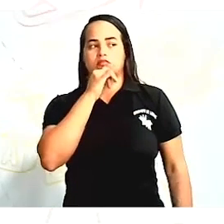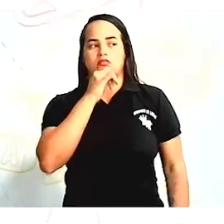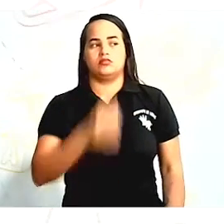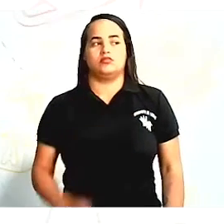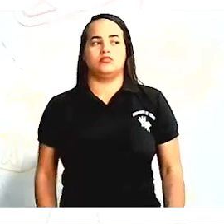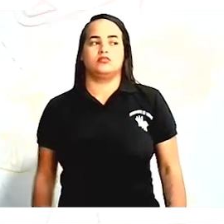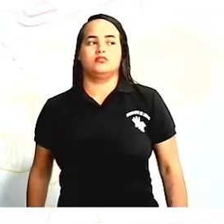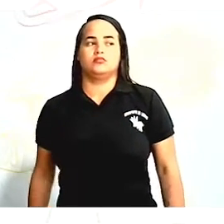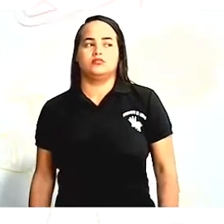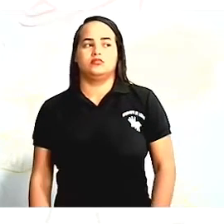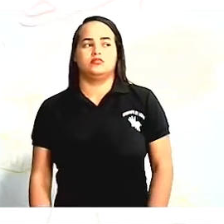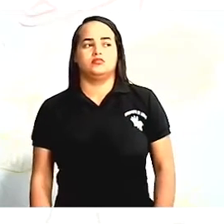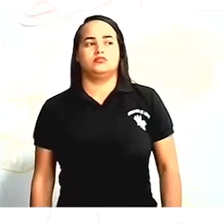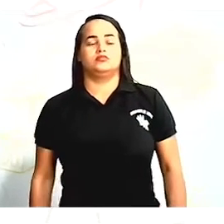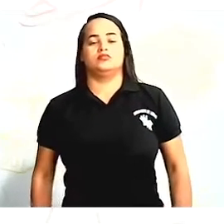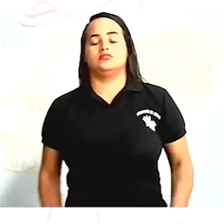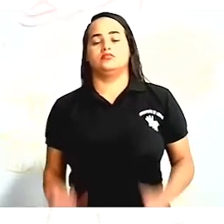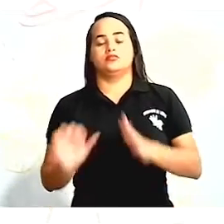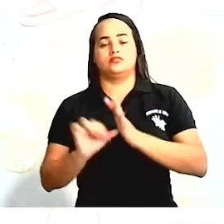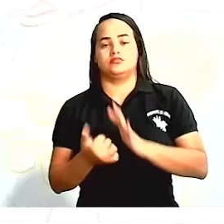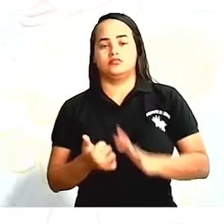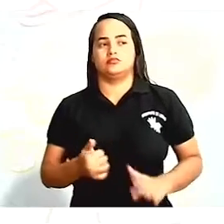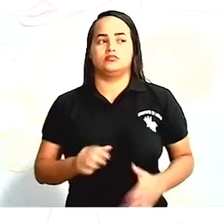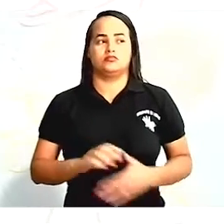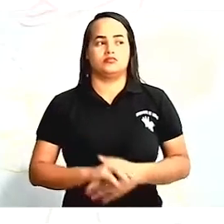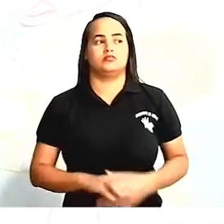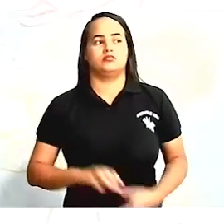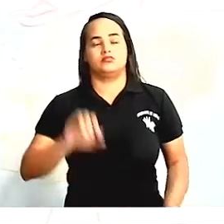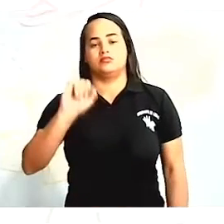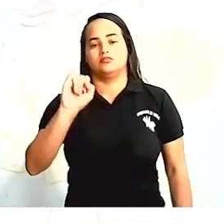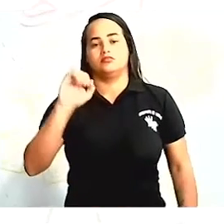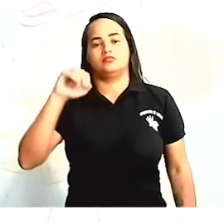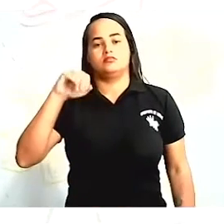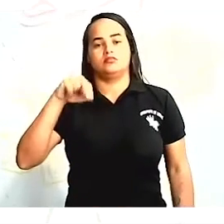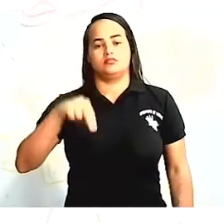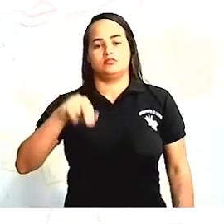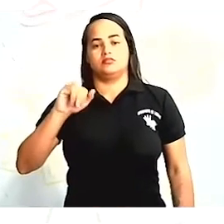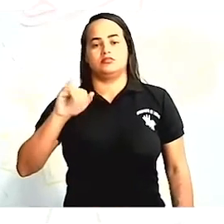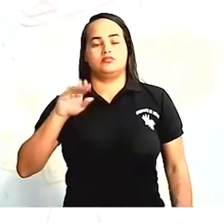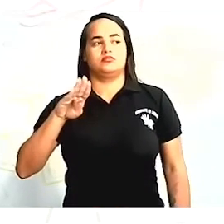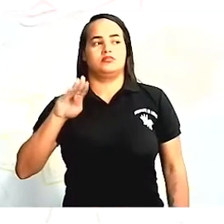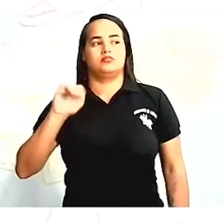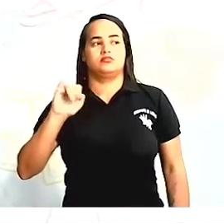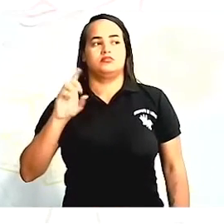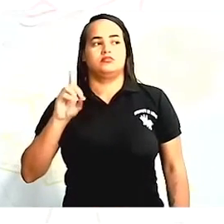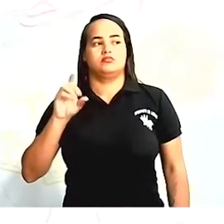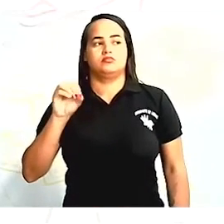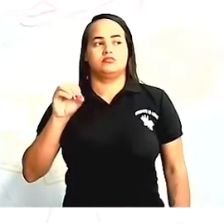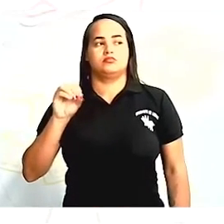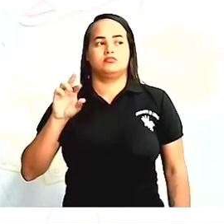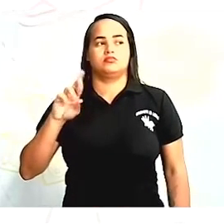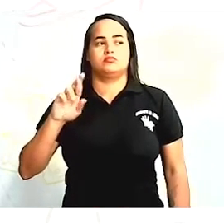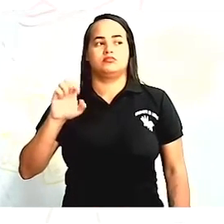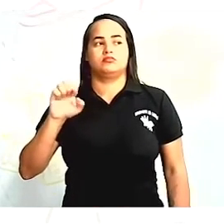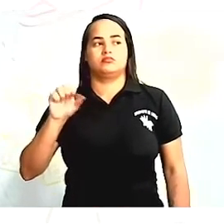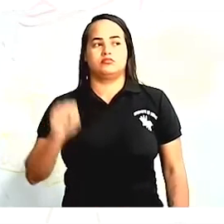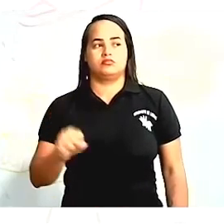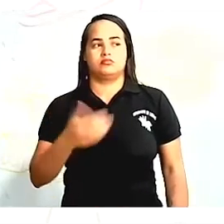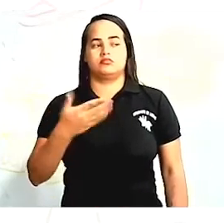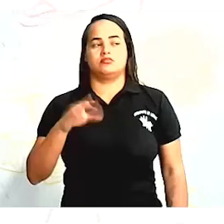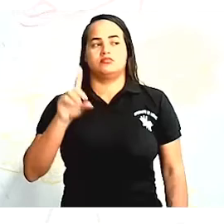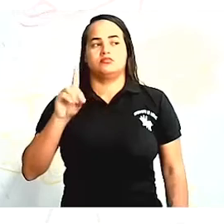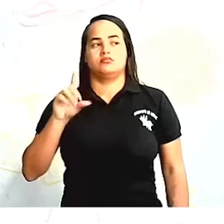função. Primeira droga são os inibidores da transcriptase. Lembra que eu falei da transcriptase